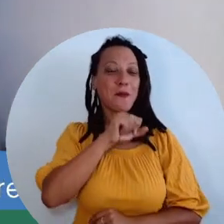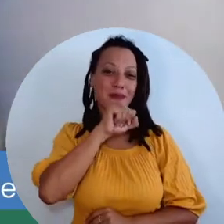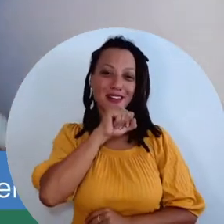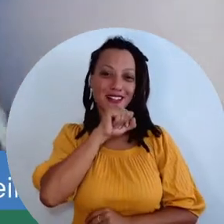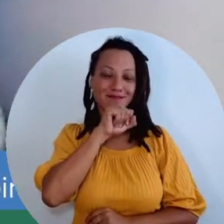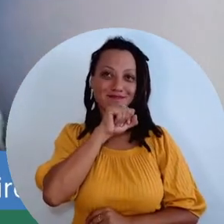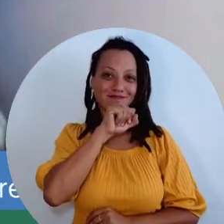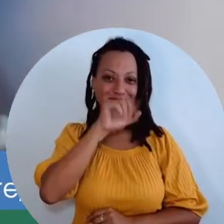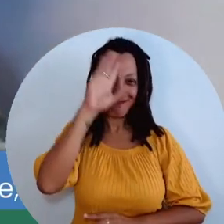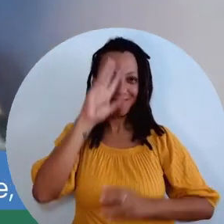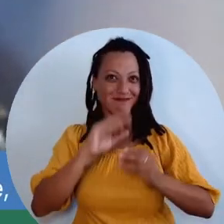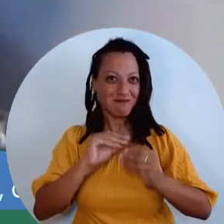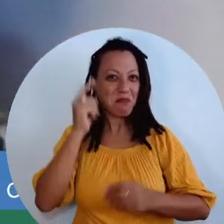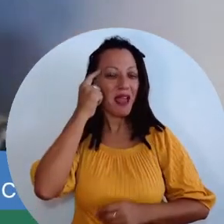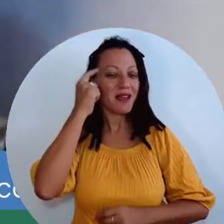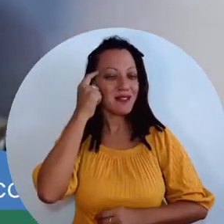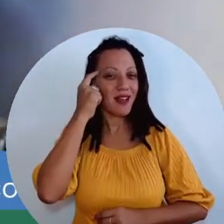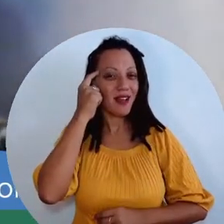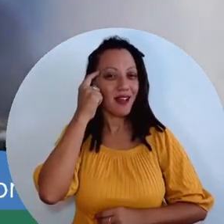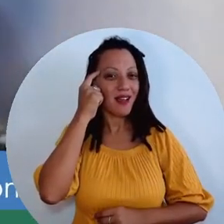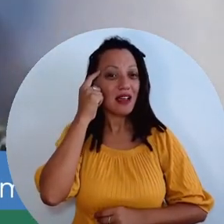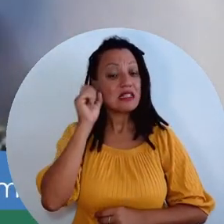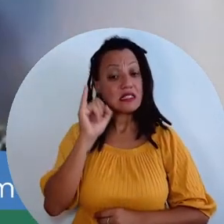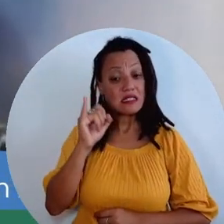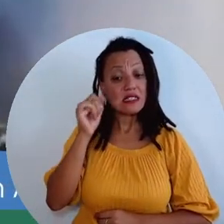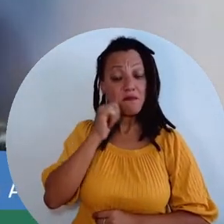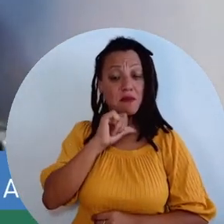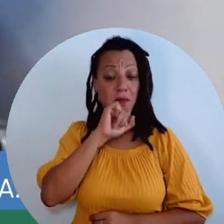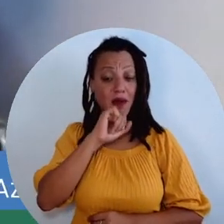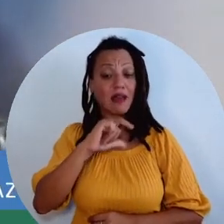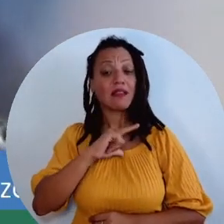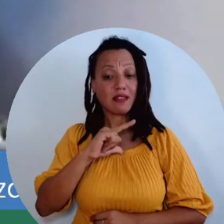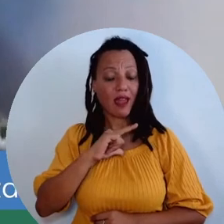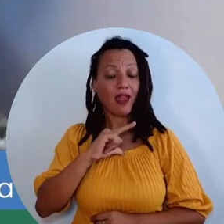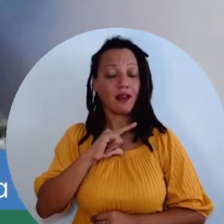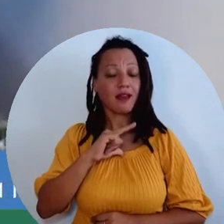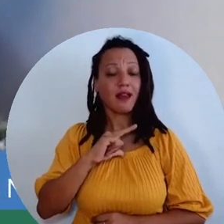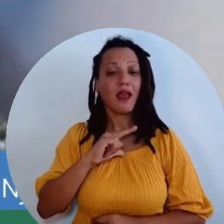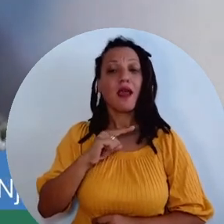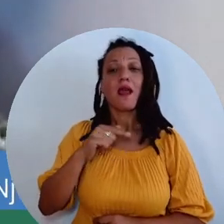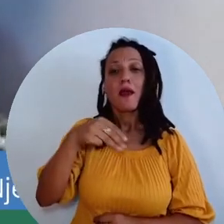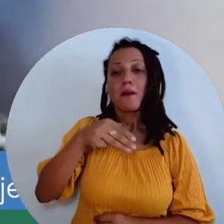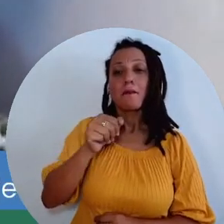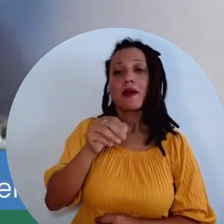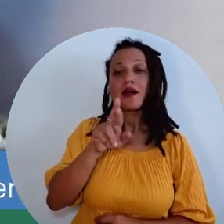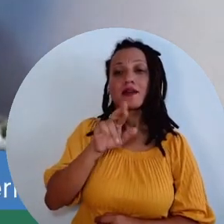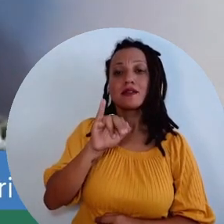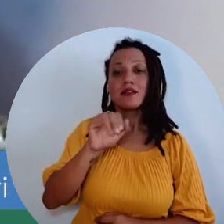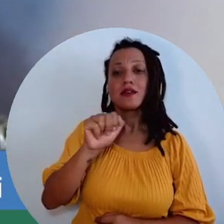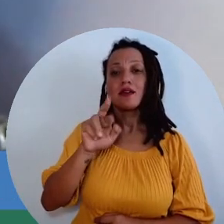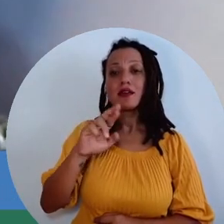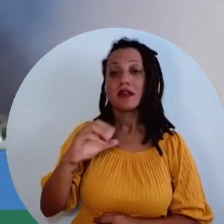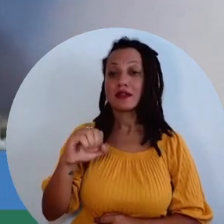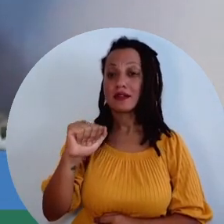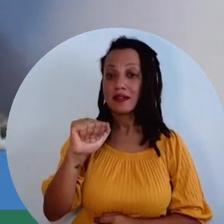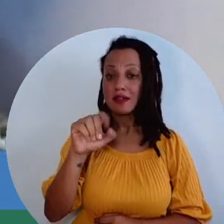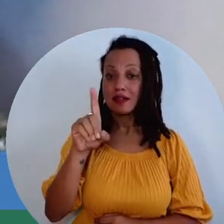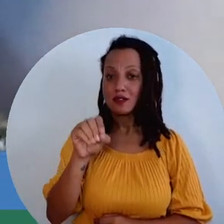mãe. Então, onde é a mãe, há um matriarcado, há algum tipo de matriarcado. E